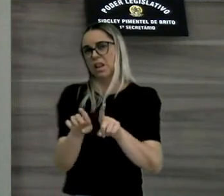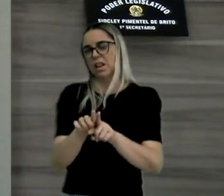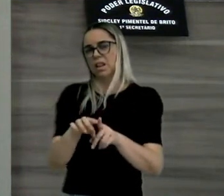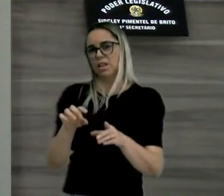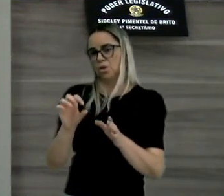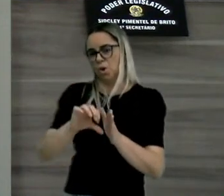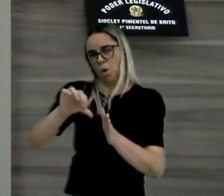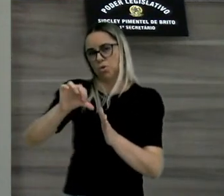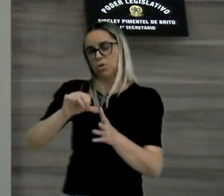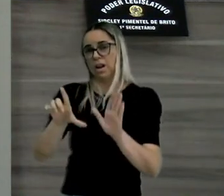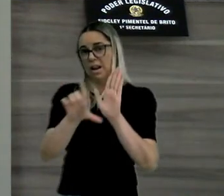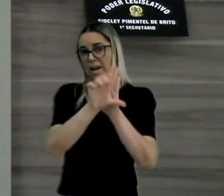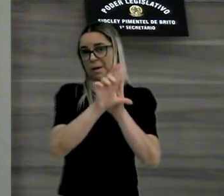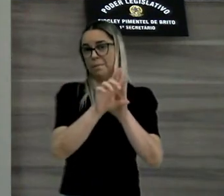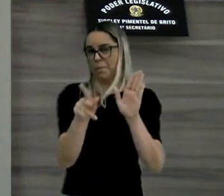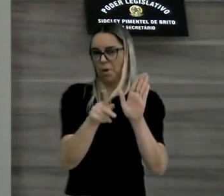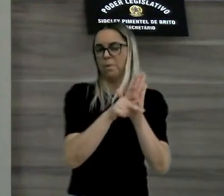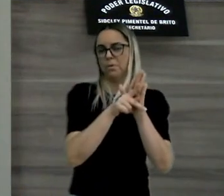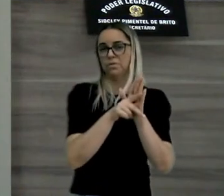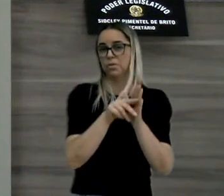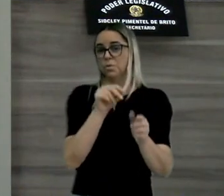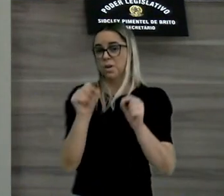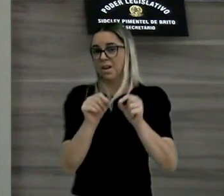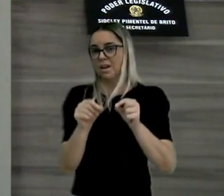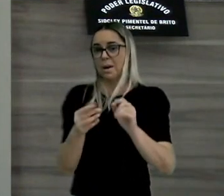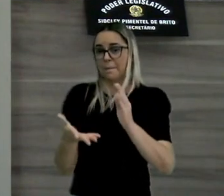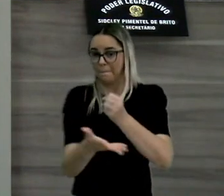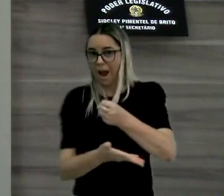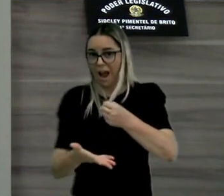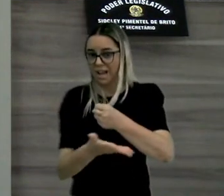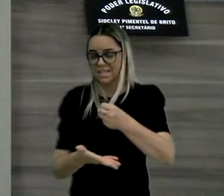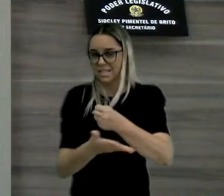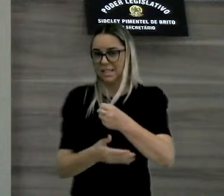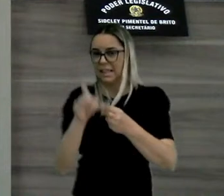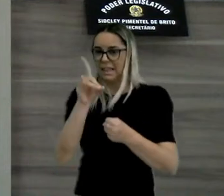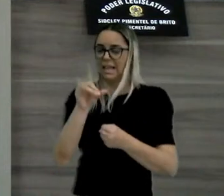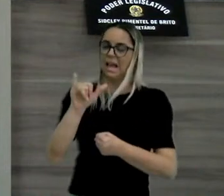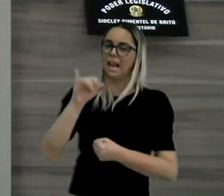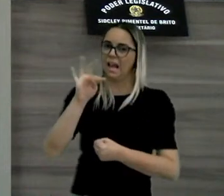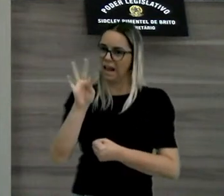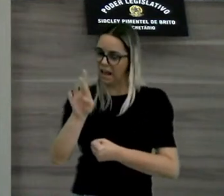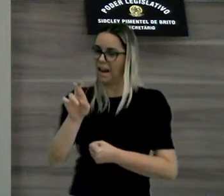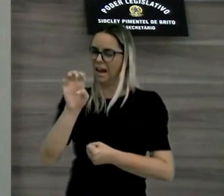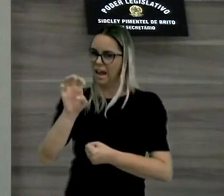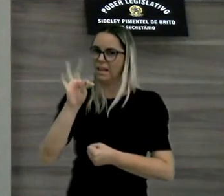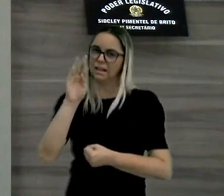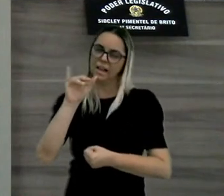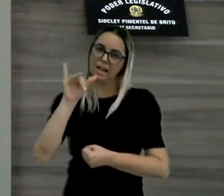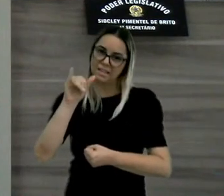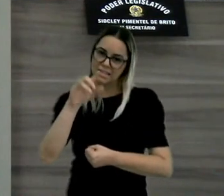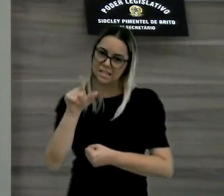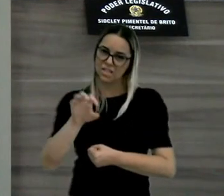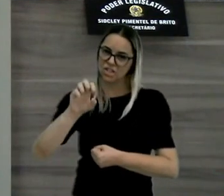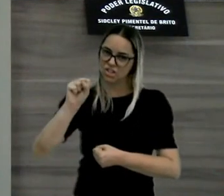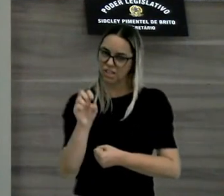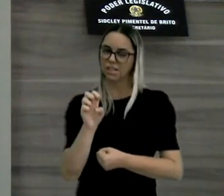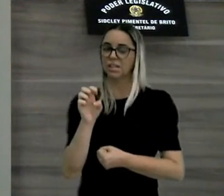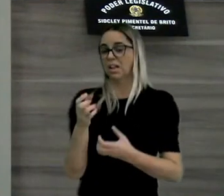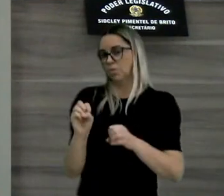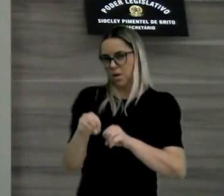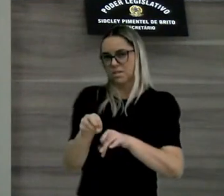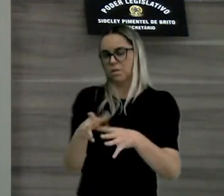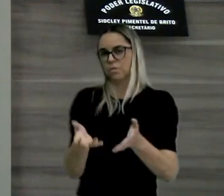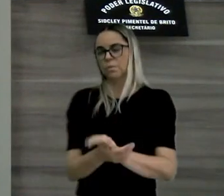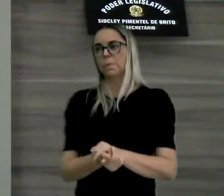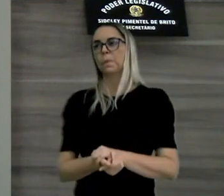4/1996 que estabelece as diretrizes e bases da Educação Nacional nos seguinte termos Artigo 8 a união dos estados e Distrito